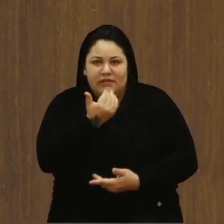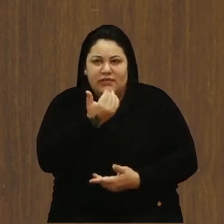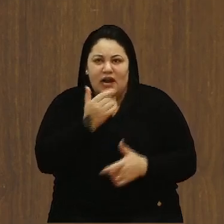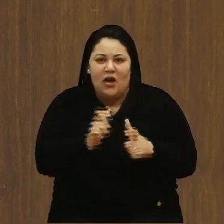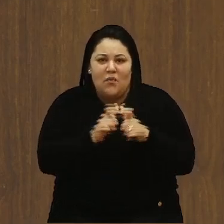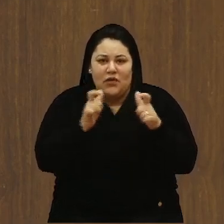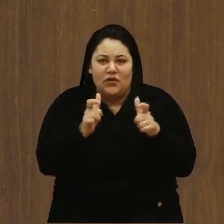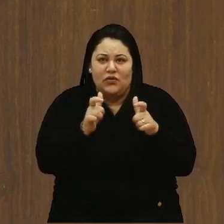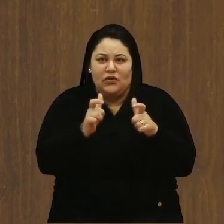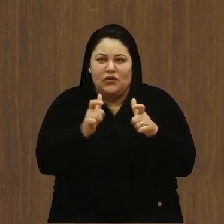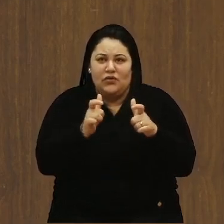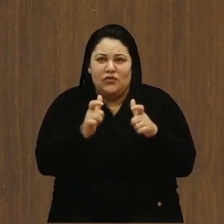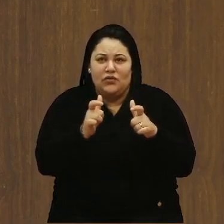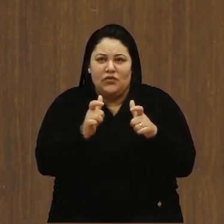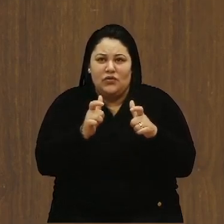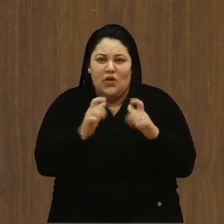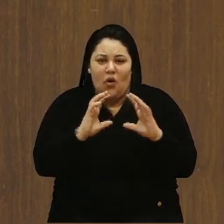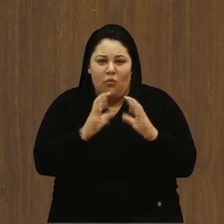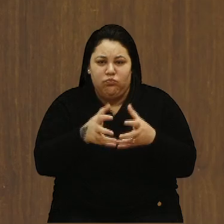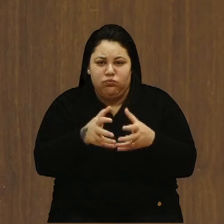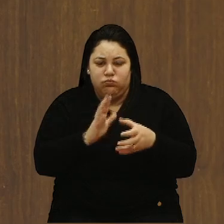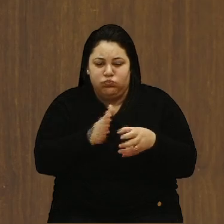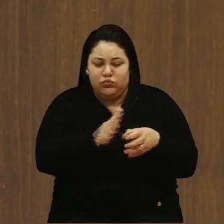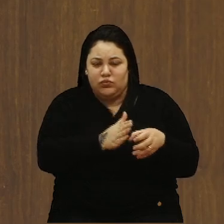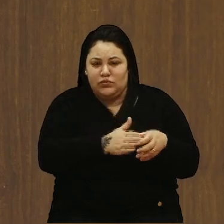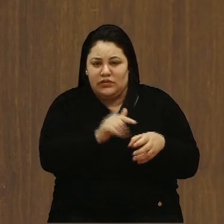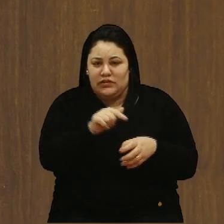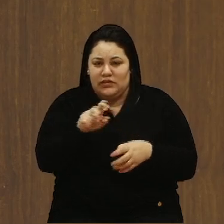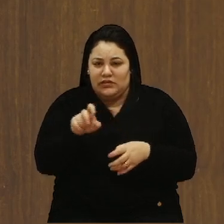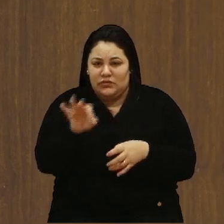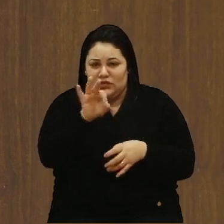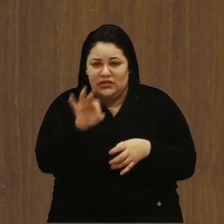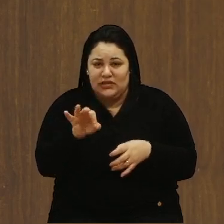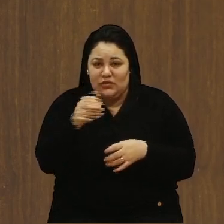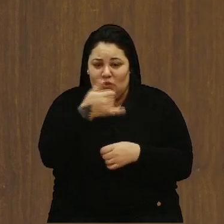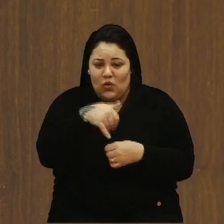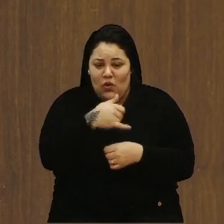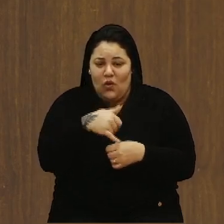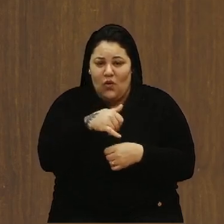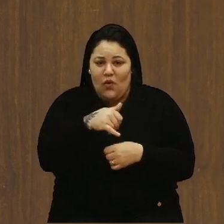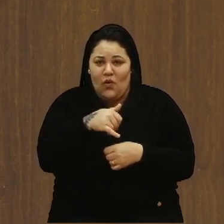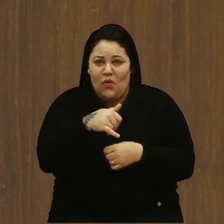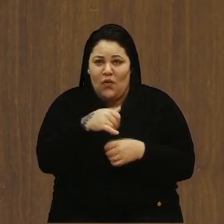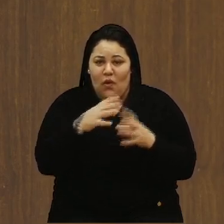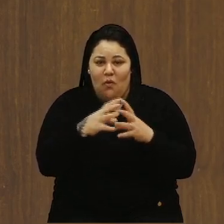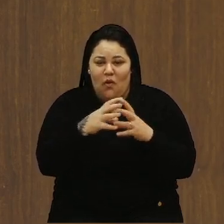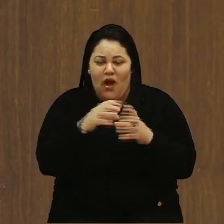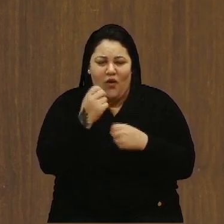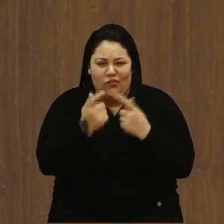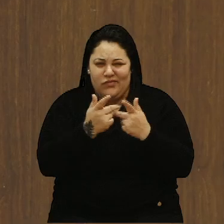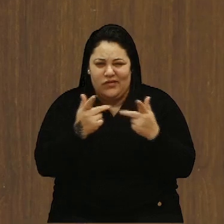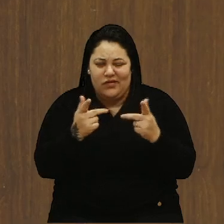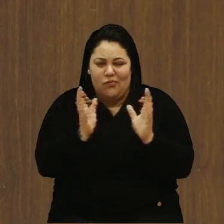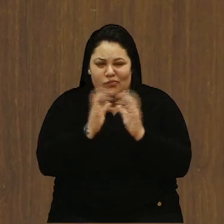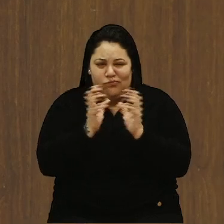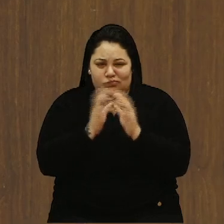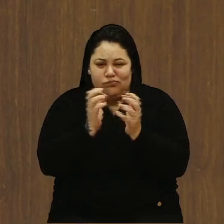aumentou o repolho 75%, o óleo de soja 67%, o pimentão 59%, o